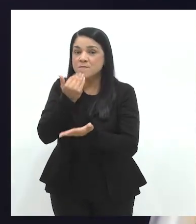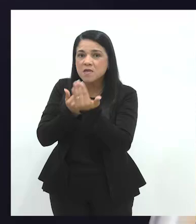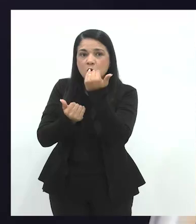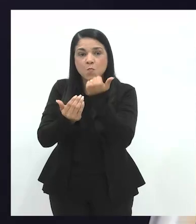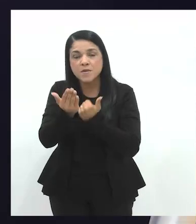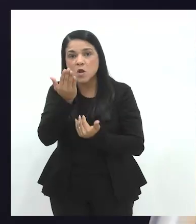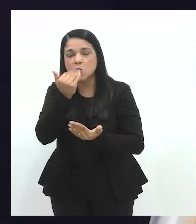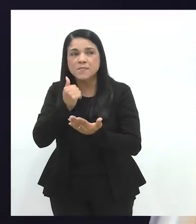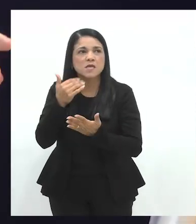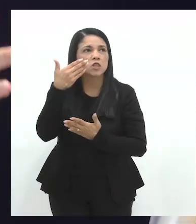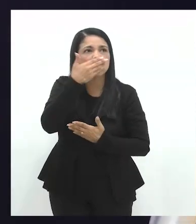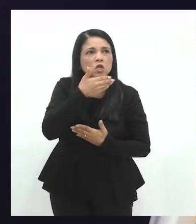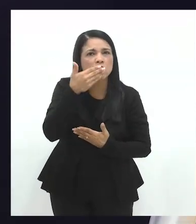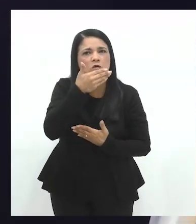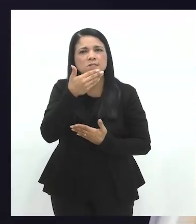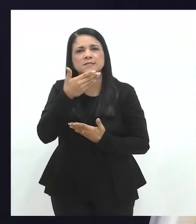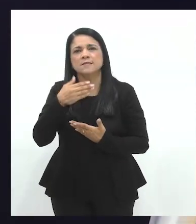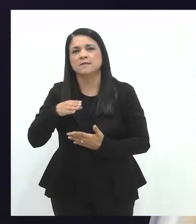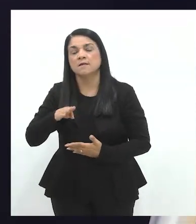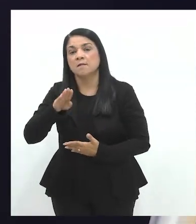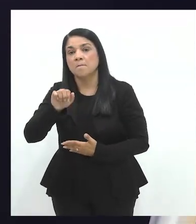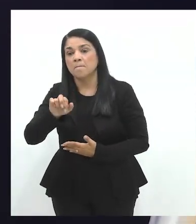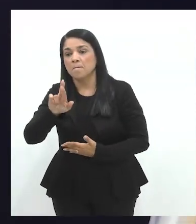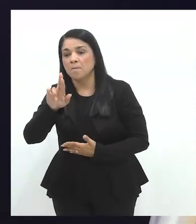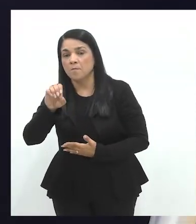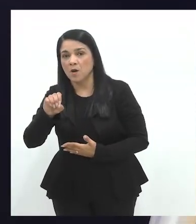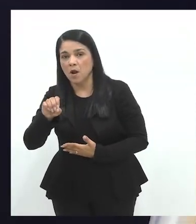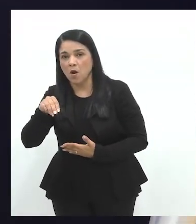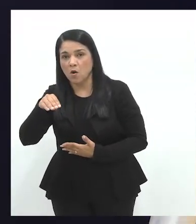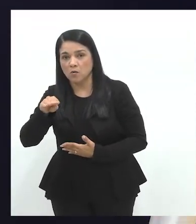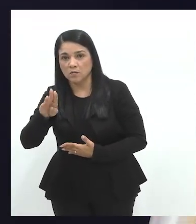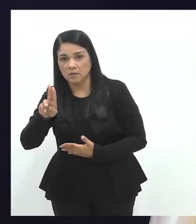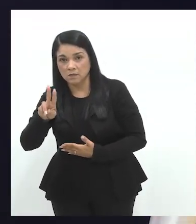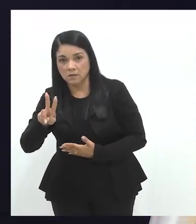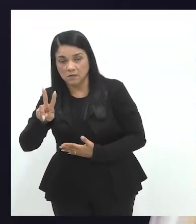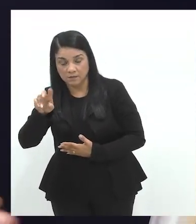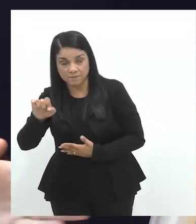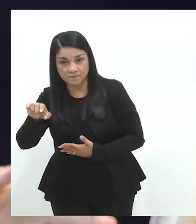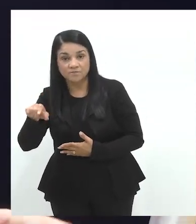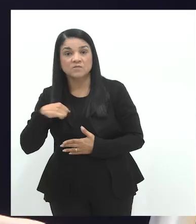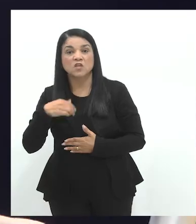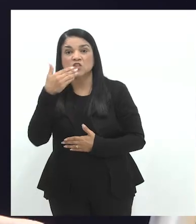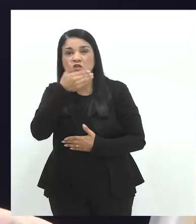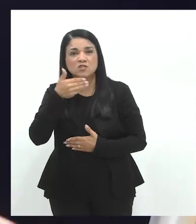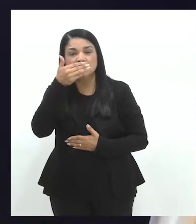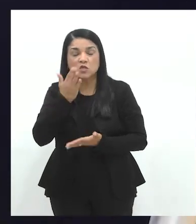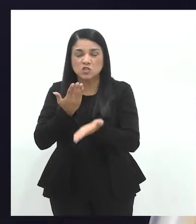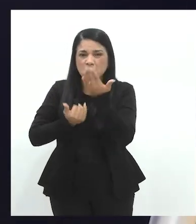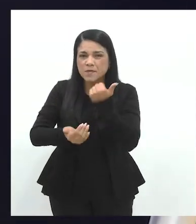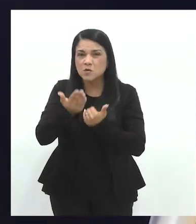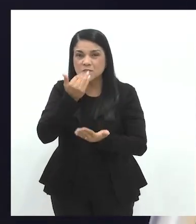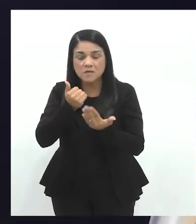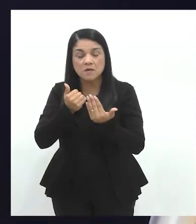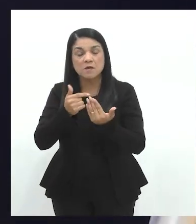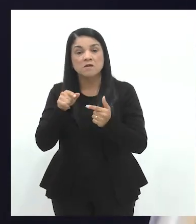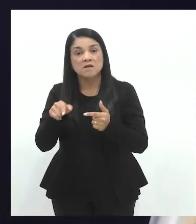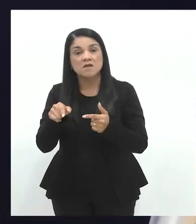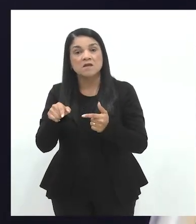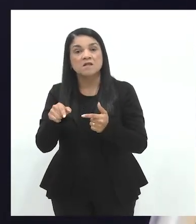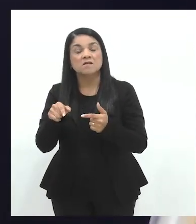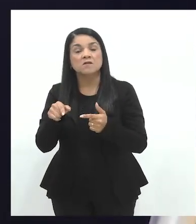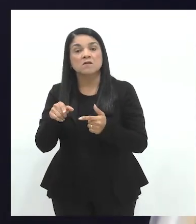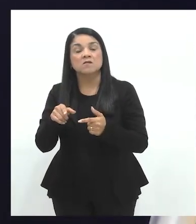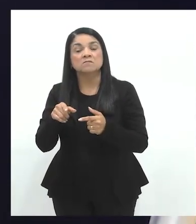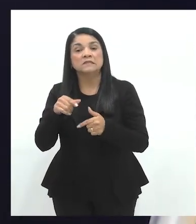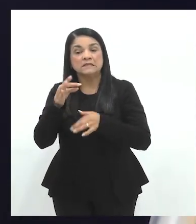dela em comer doce, em só fazer brownie, comer brownie todos os dias, era tratado como uma compulsão, e não era. Sim. E aí a